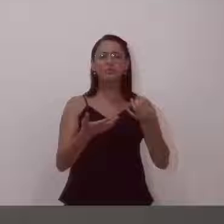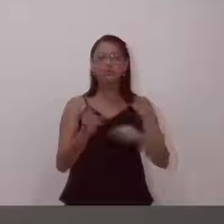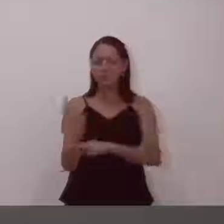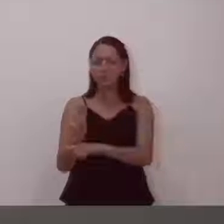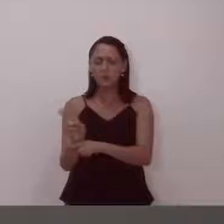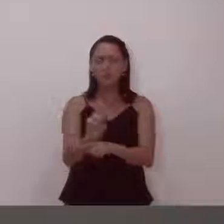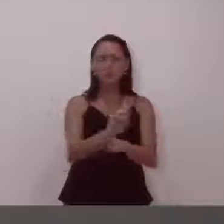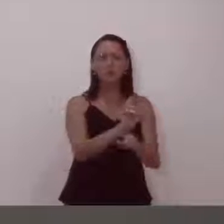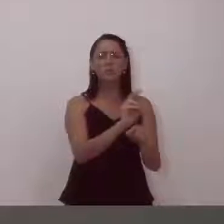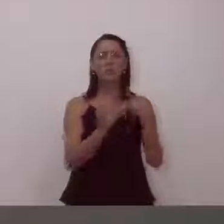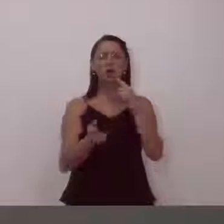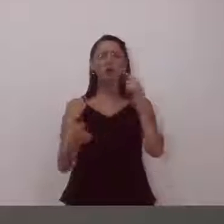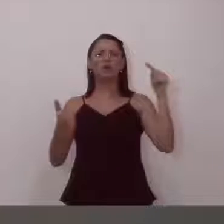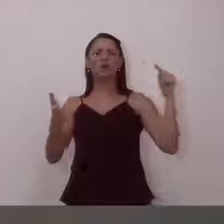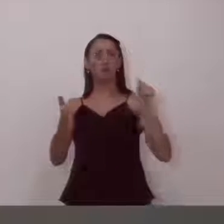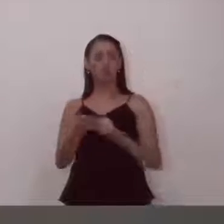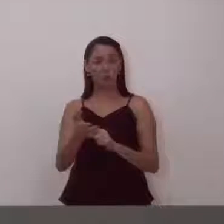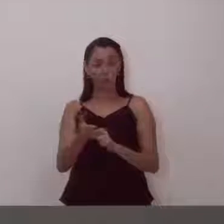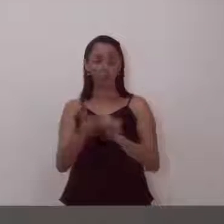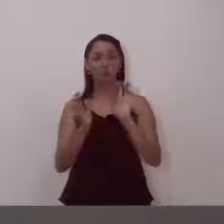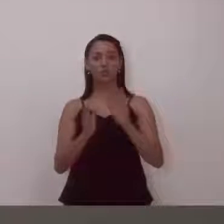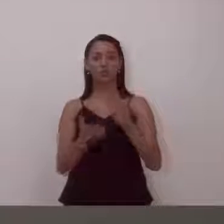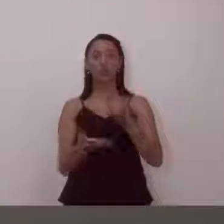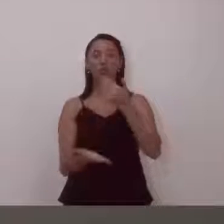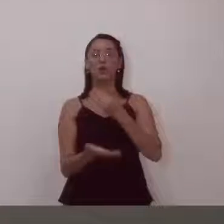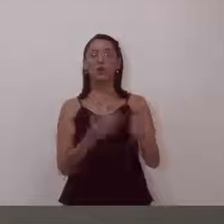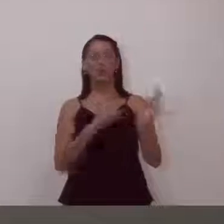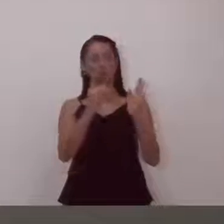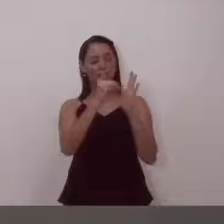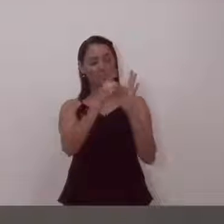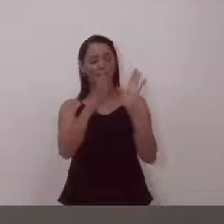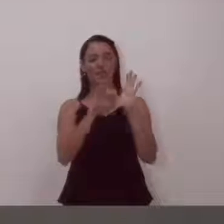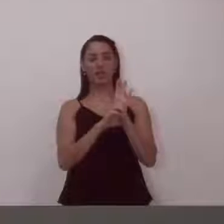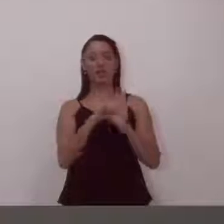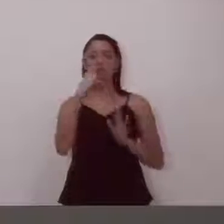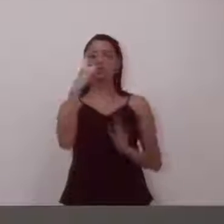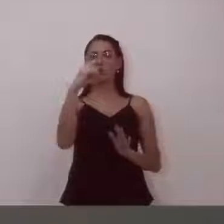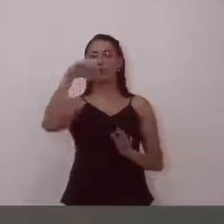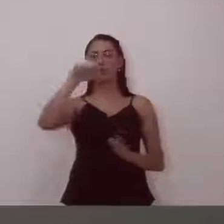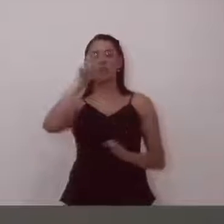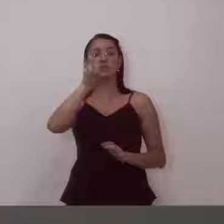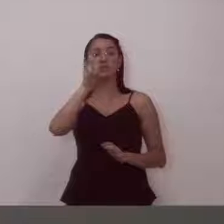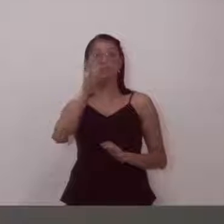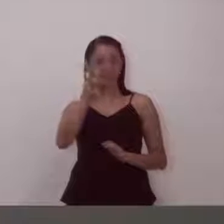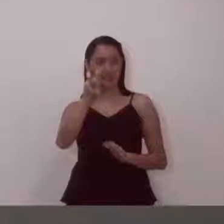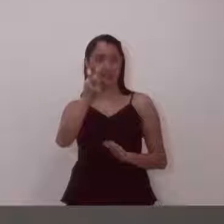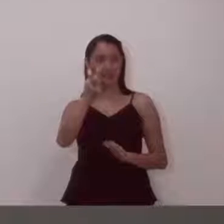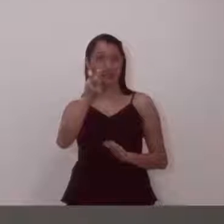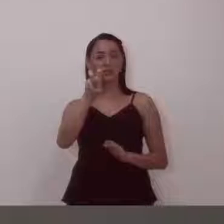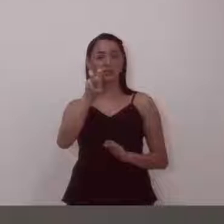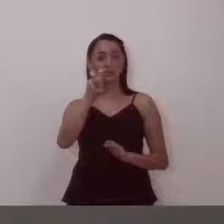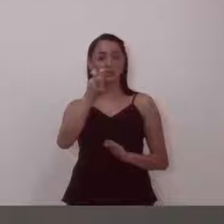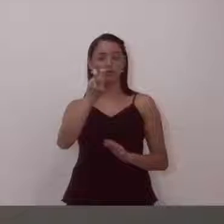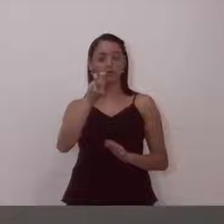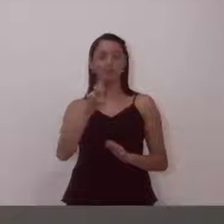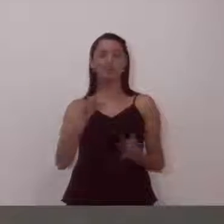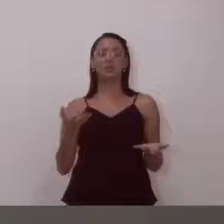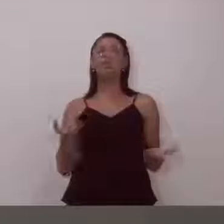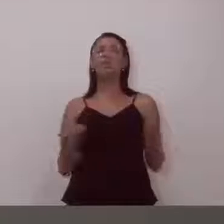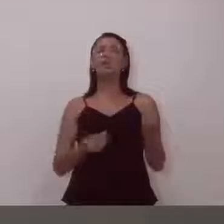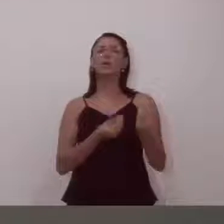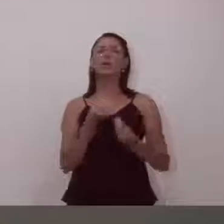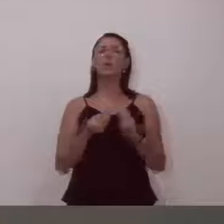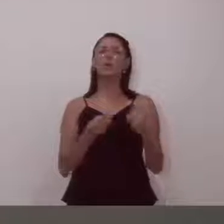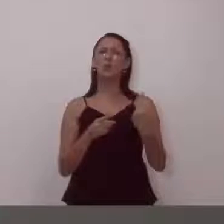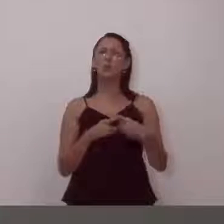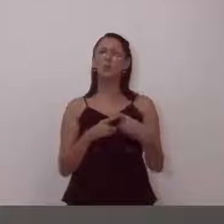fiscalizações e denúncias foram registradas desde o início do decreto 195, que é o decreto da estiagem, né, e nos enviar separadamente.